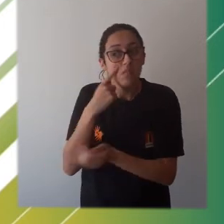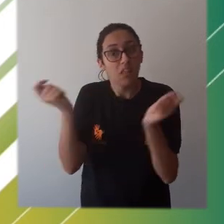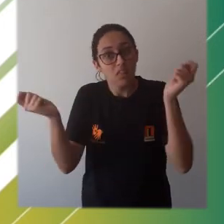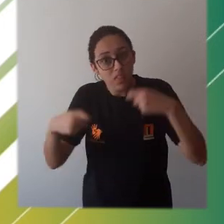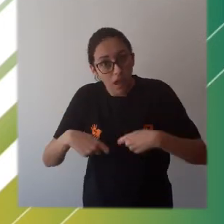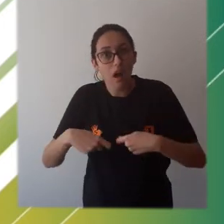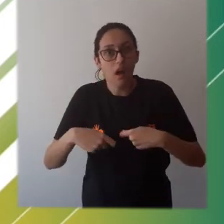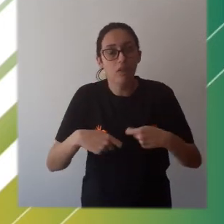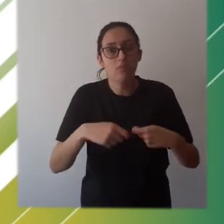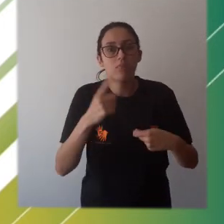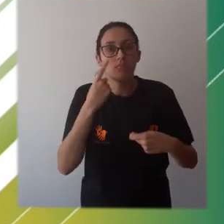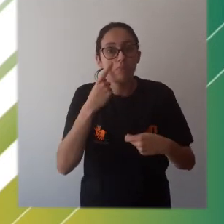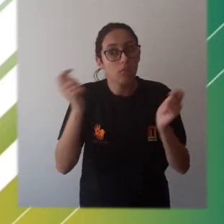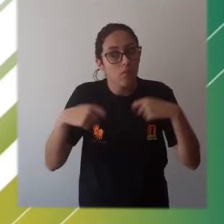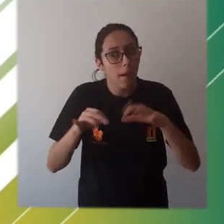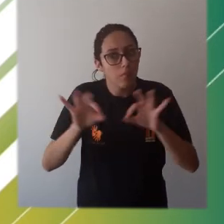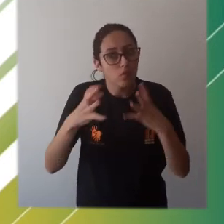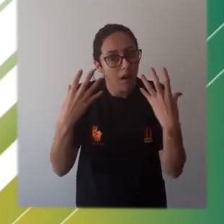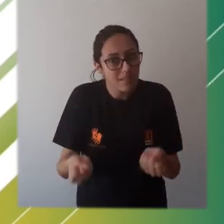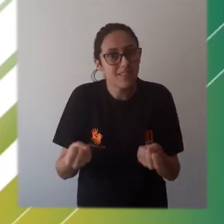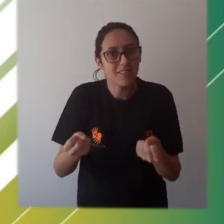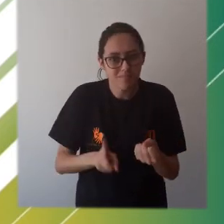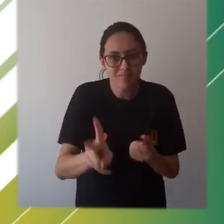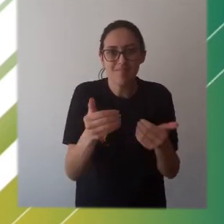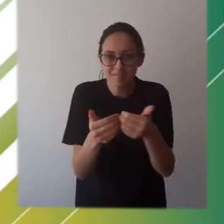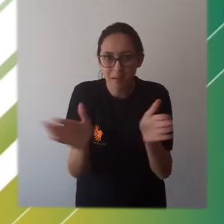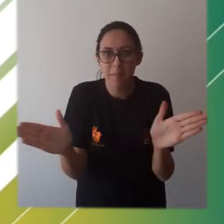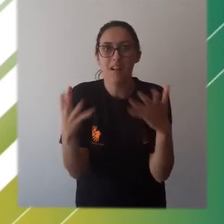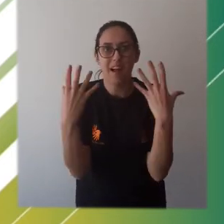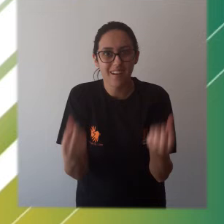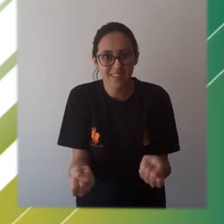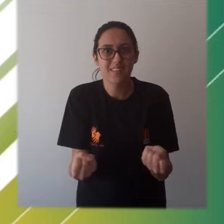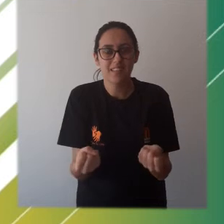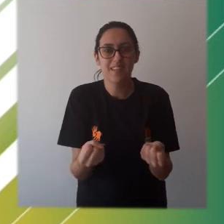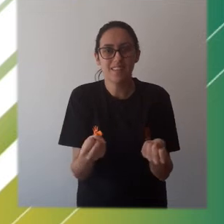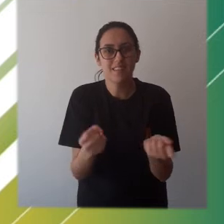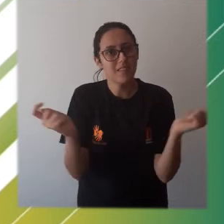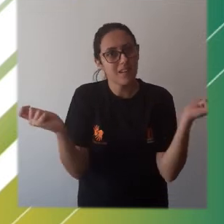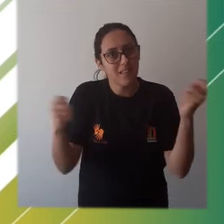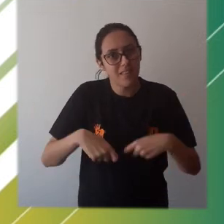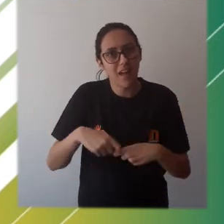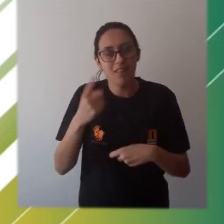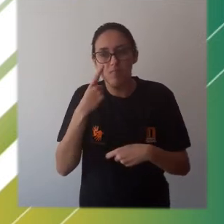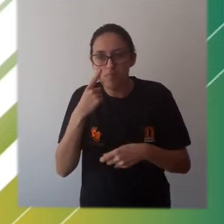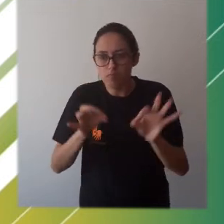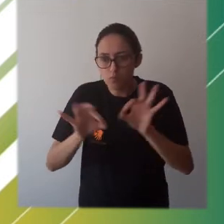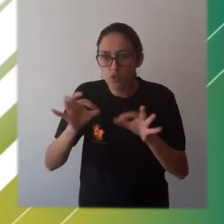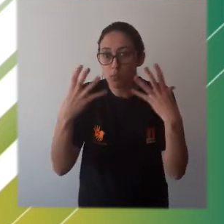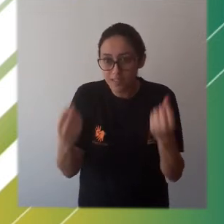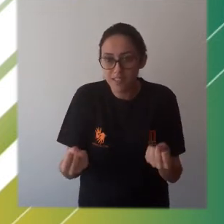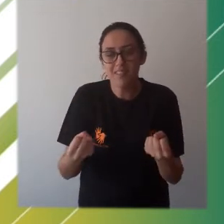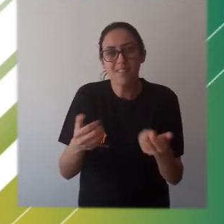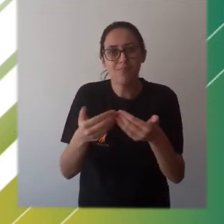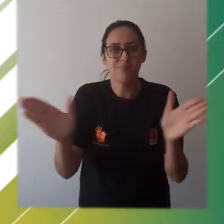o direito de colocar os seus projetos em atividade, vão poder captar os recursos e colocar